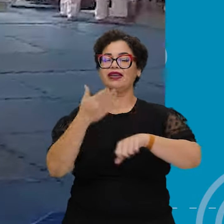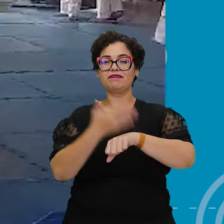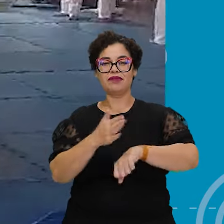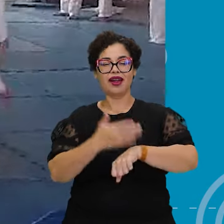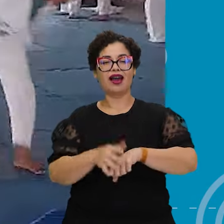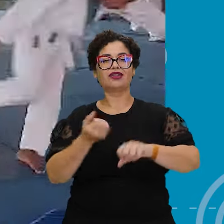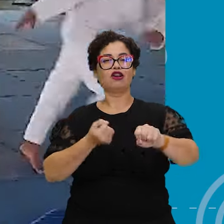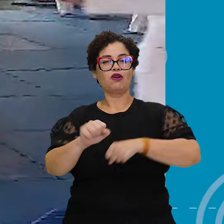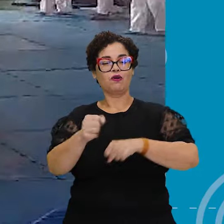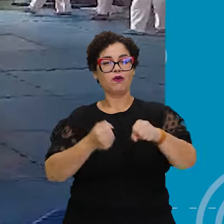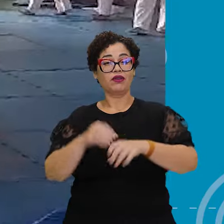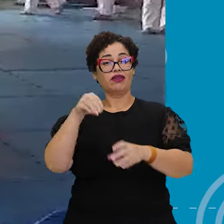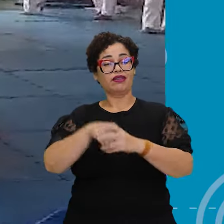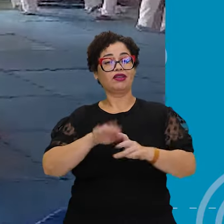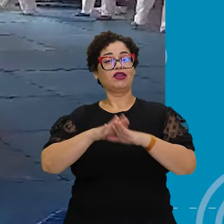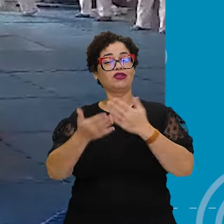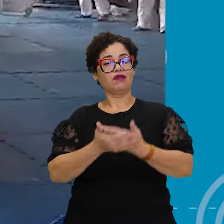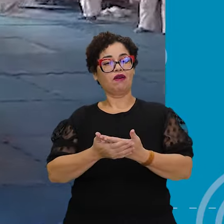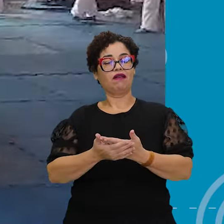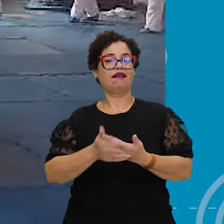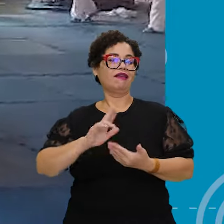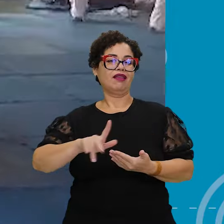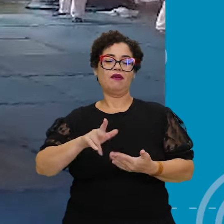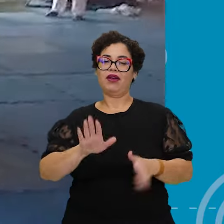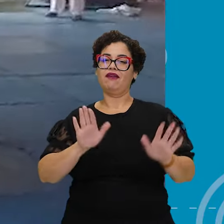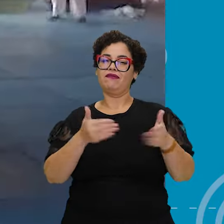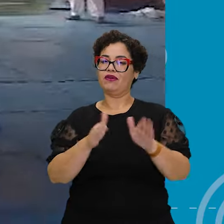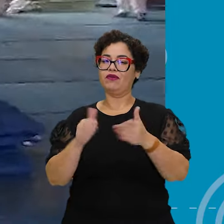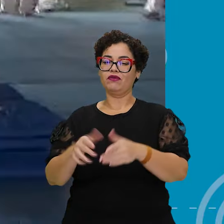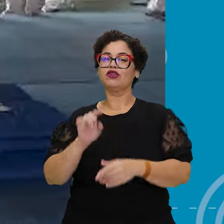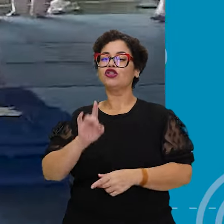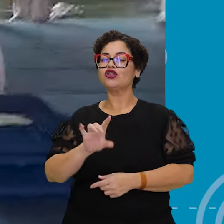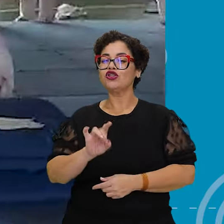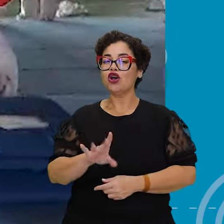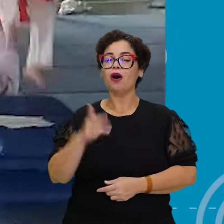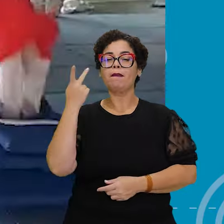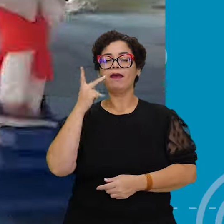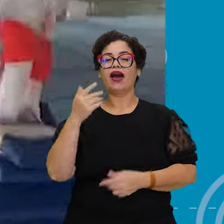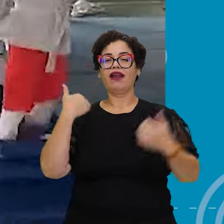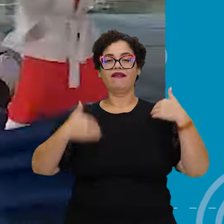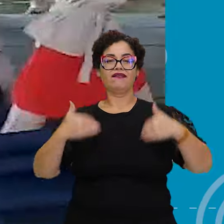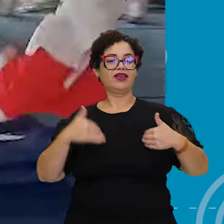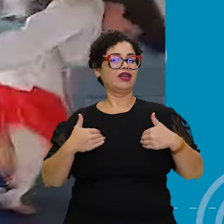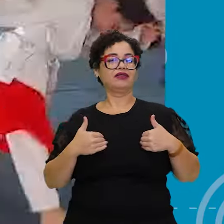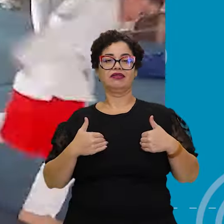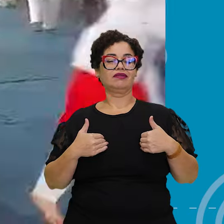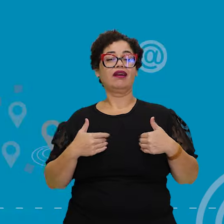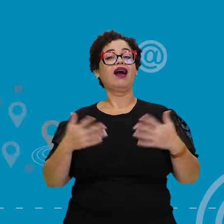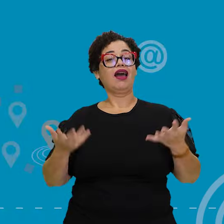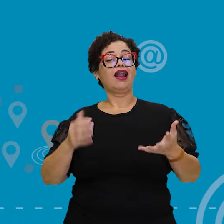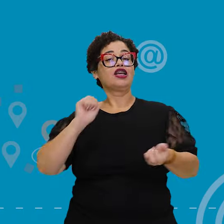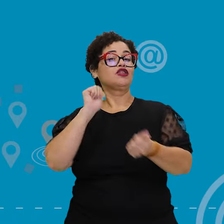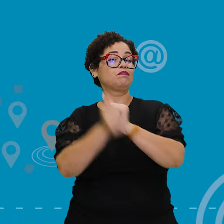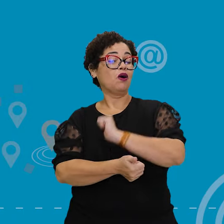Ele explicou muito bem que as práticas de lutas na escola não são mais voltadas para o desenvolvimento